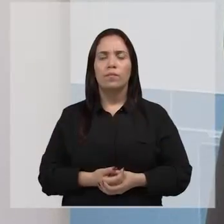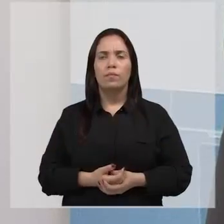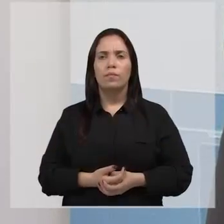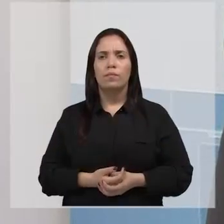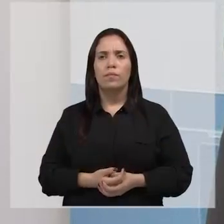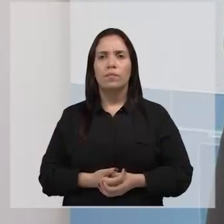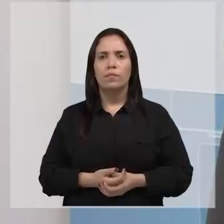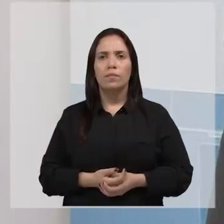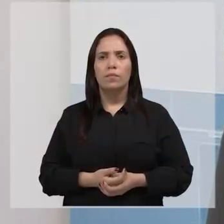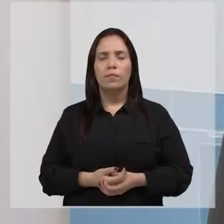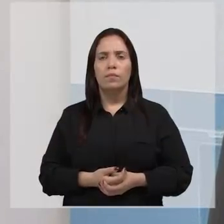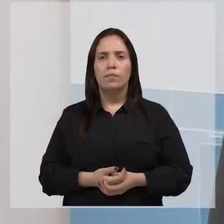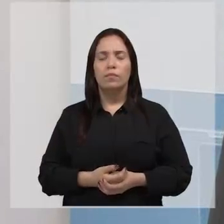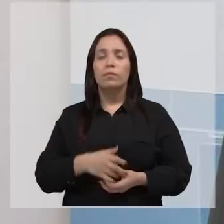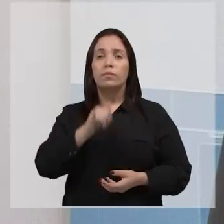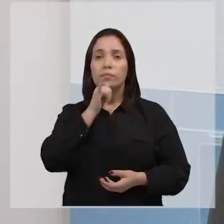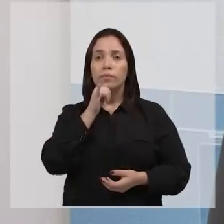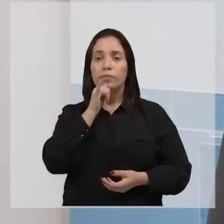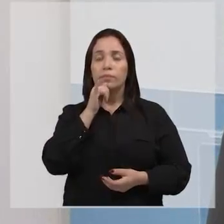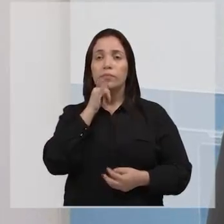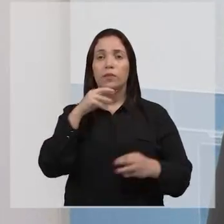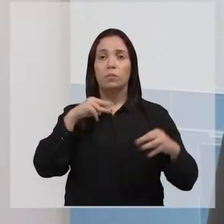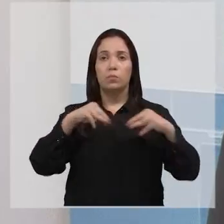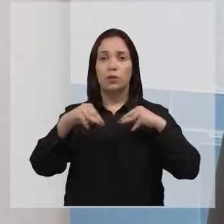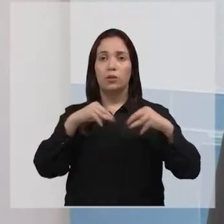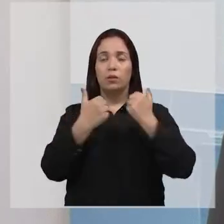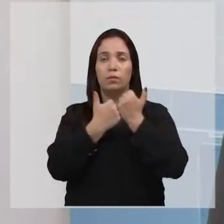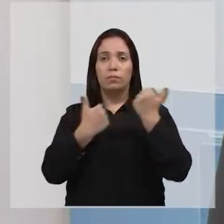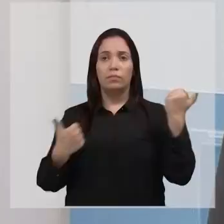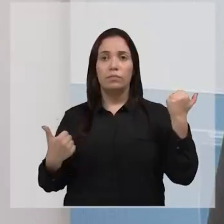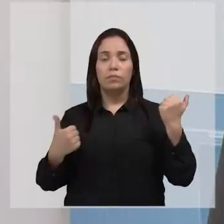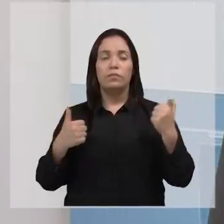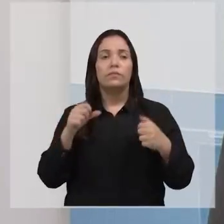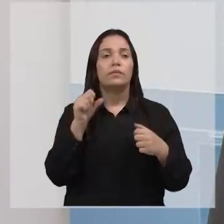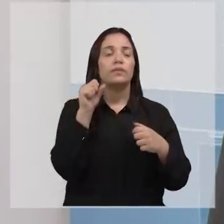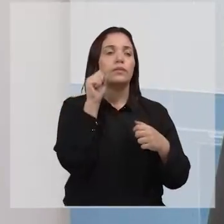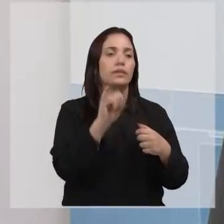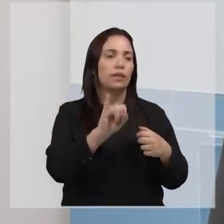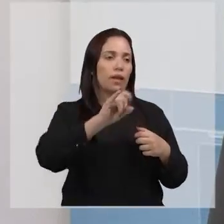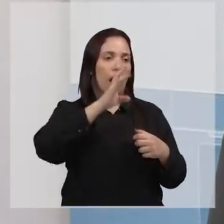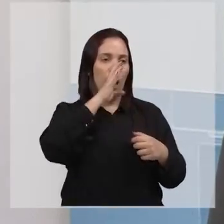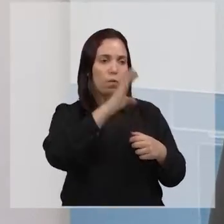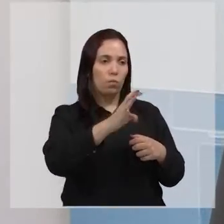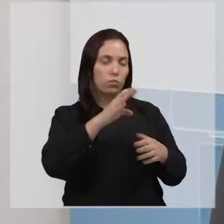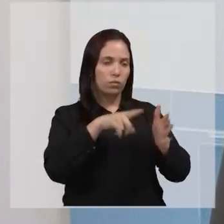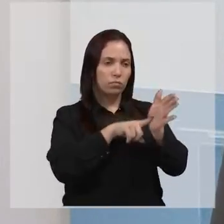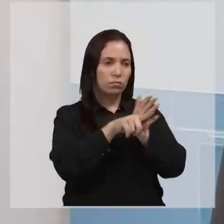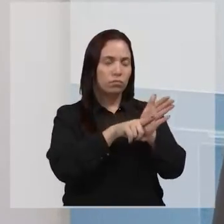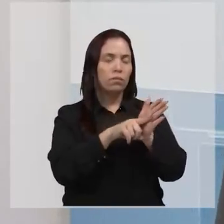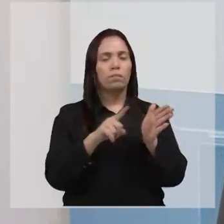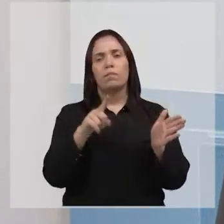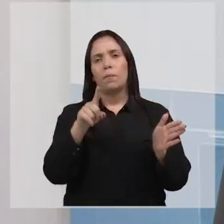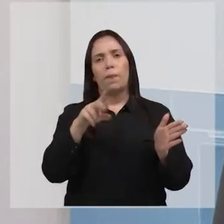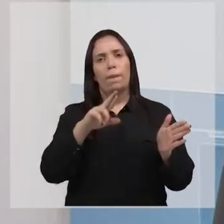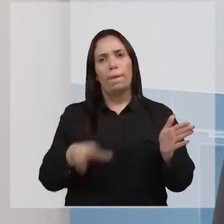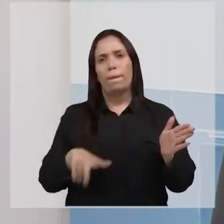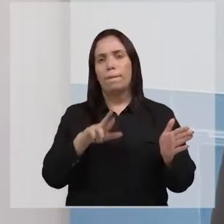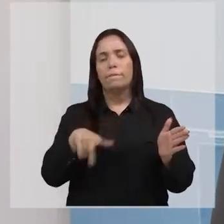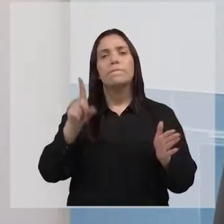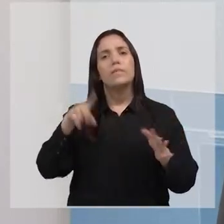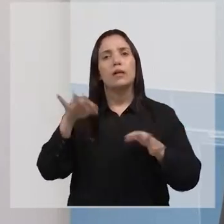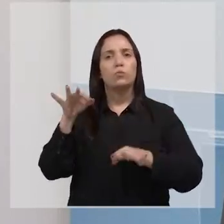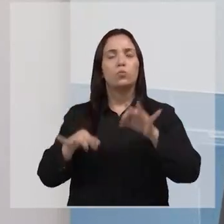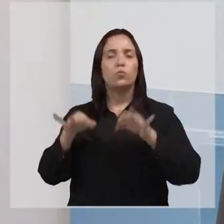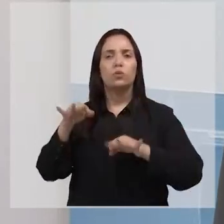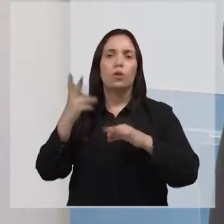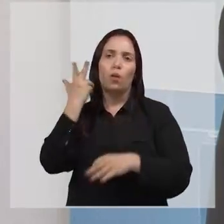o parlamentar, o ministro, ele é acusado de corrupção? Não. Aí não, é justiça comum. É